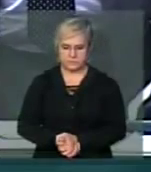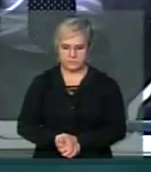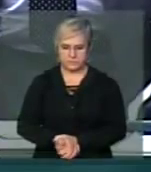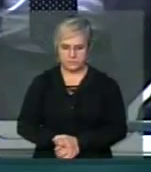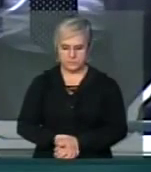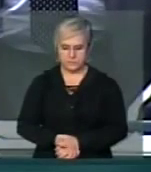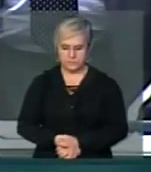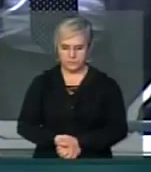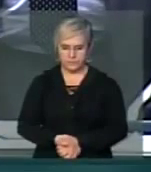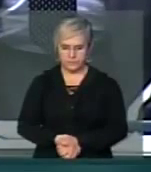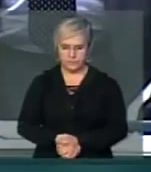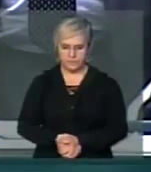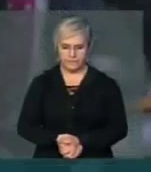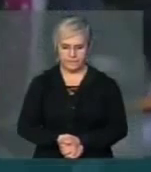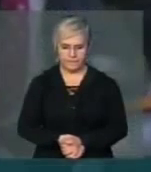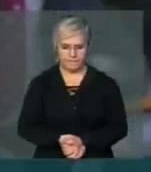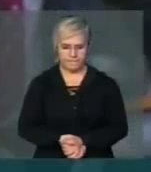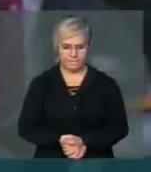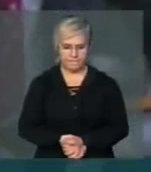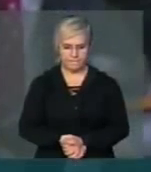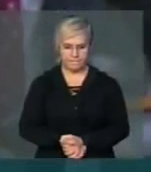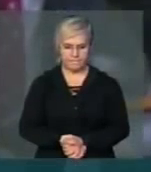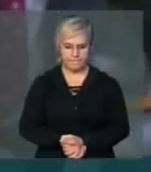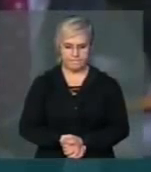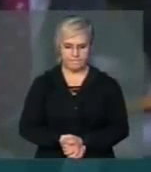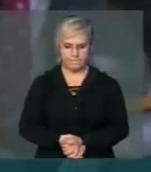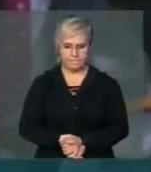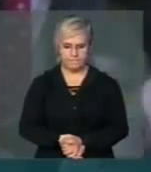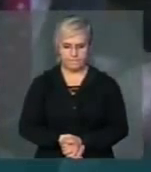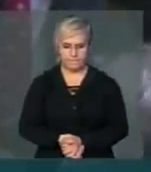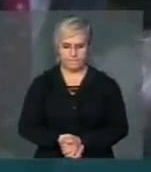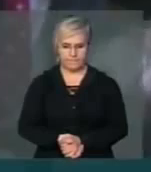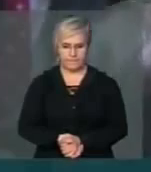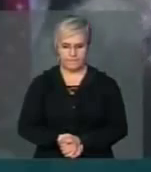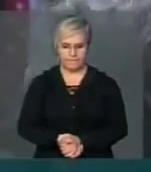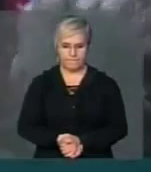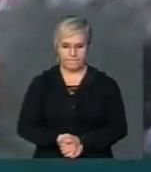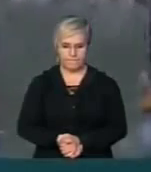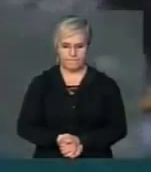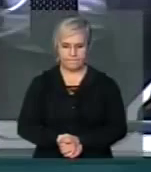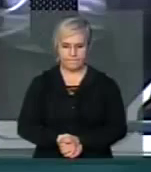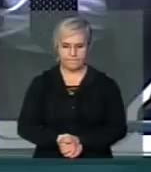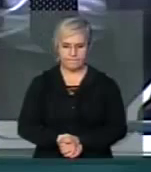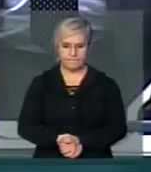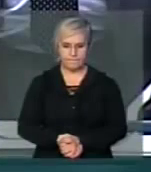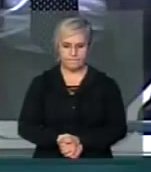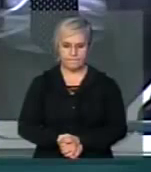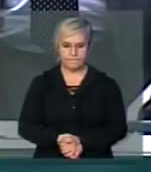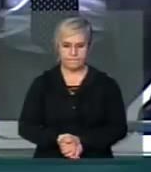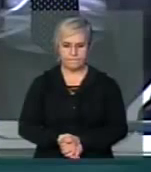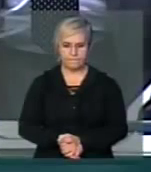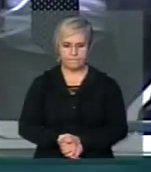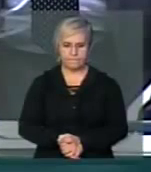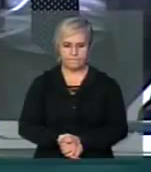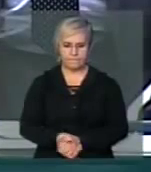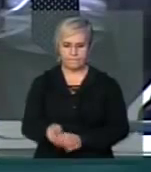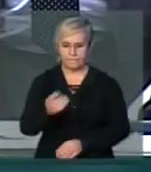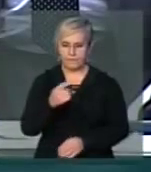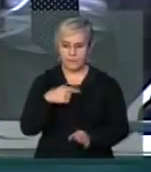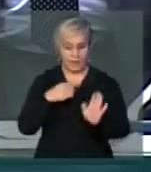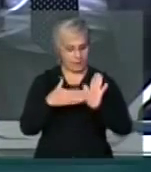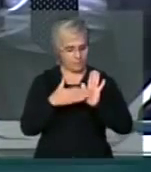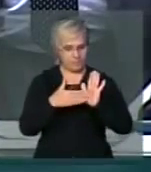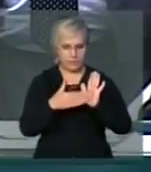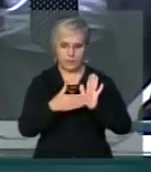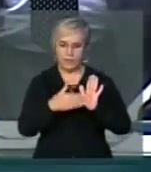Congresso. Presidente, pela ordem, só o que nós queremos saber é o seguinte: na reforma política, representante de uma das casas do